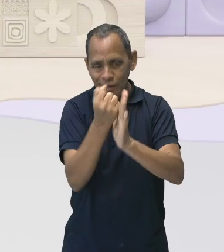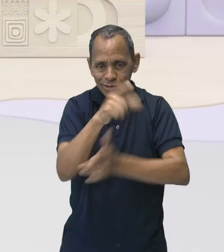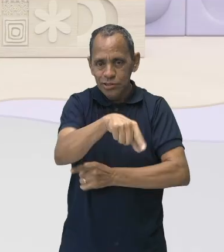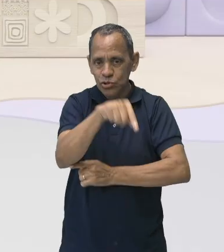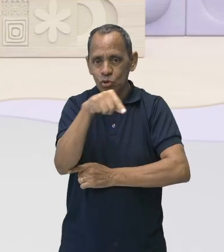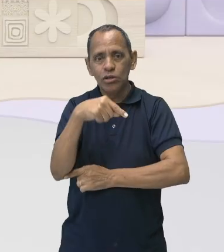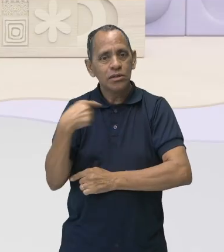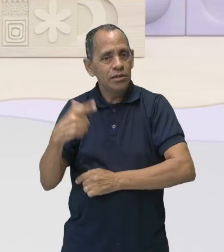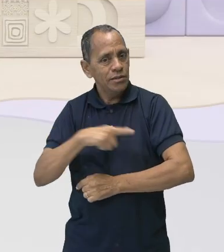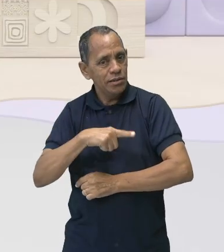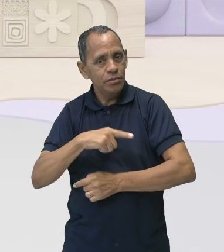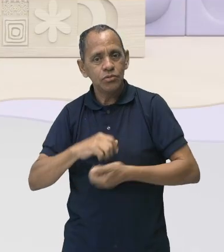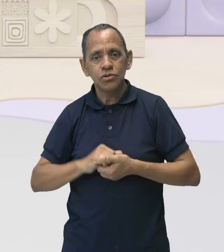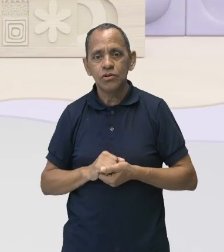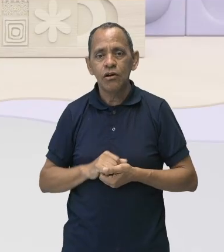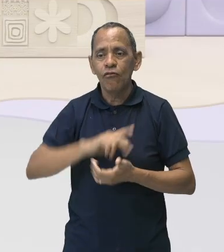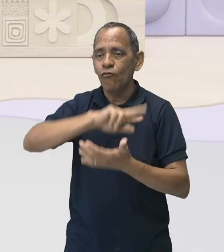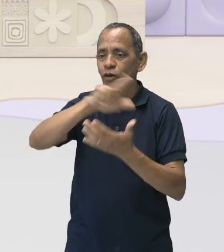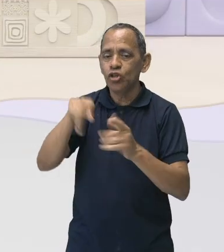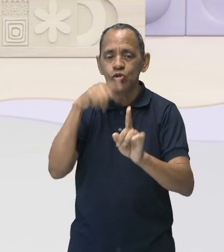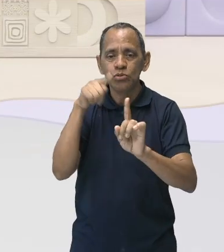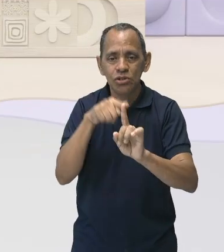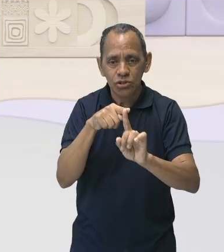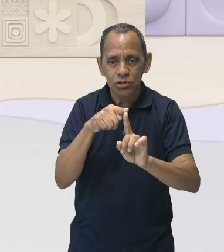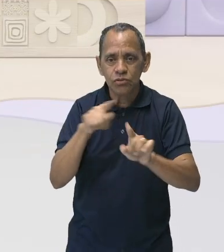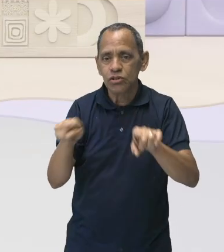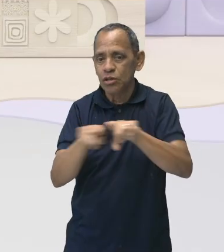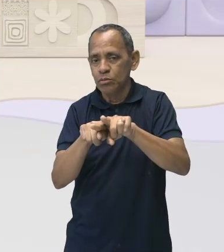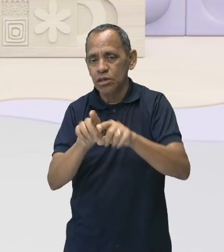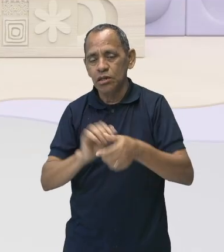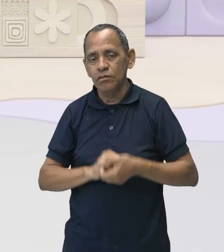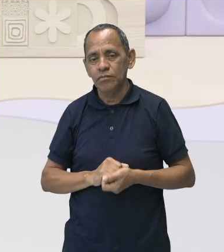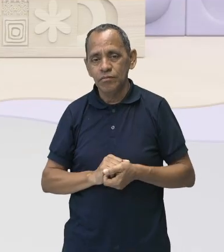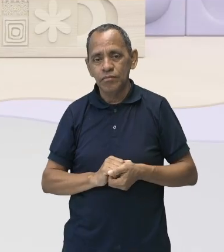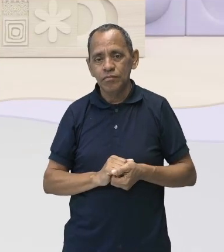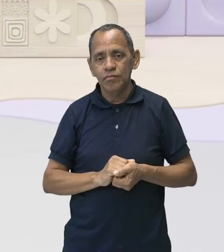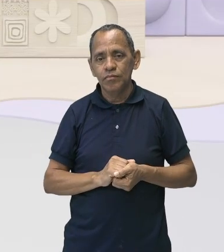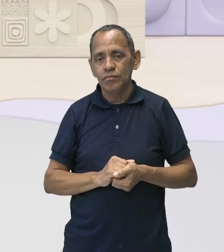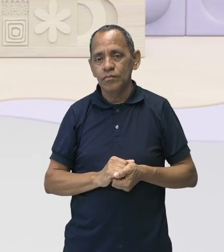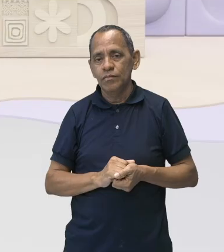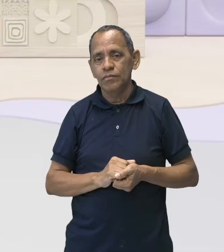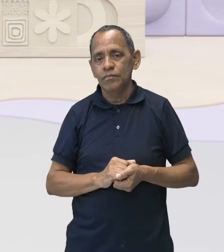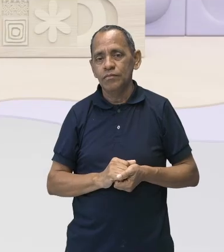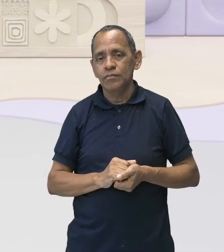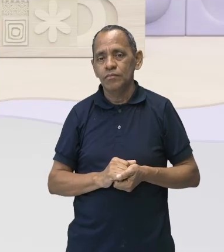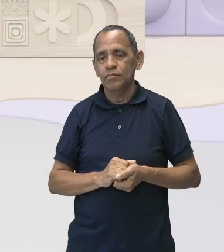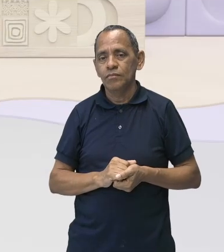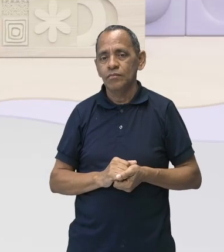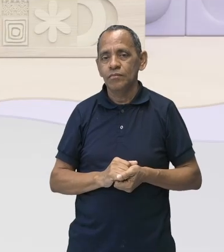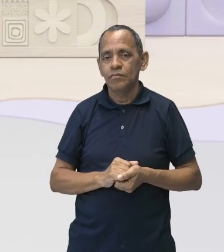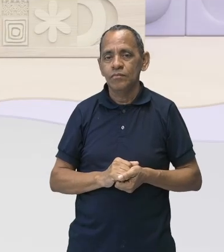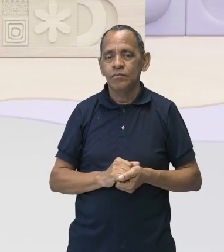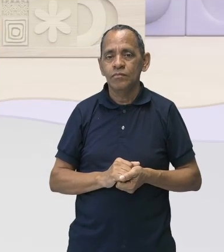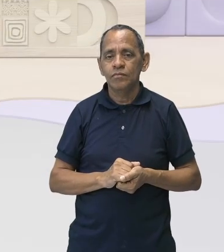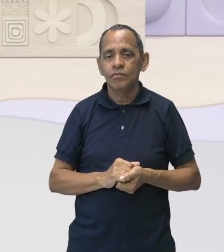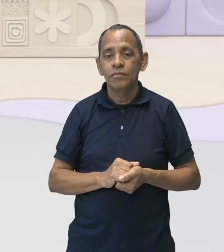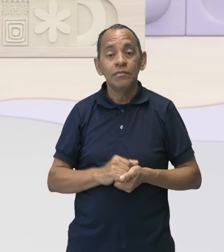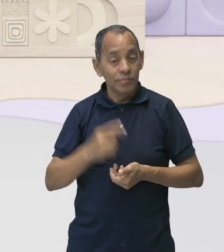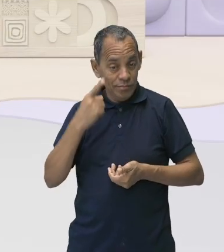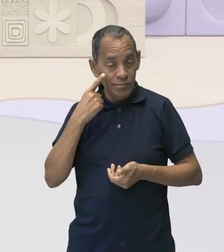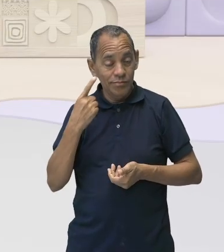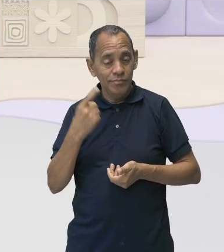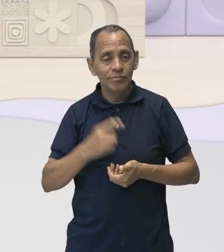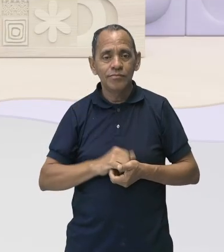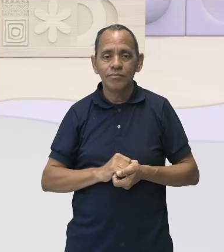escolhas e em muitos dos nossos objetivos de projetos de vida. Ok? Então, é bem interessante